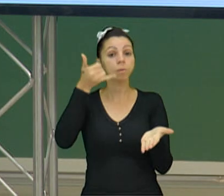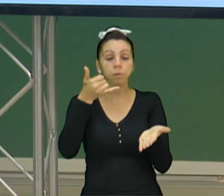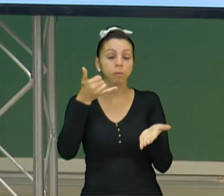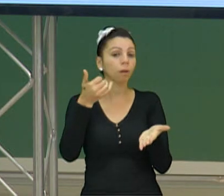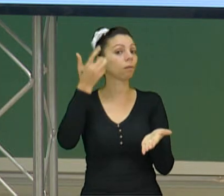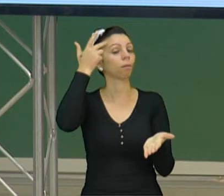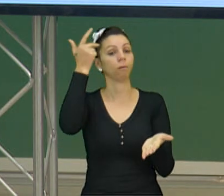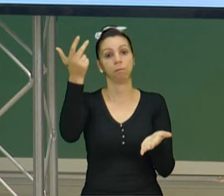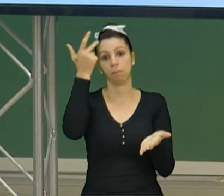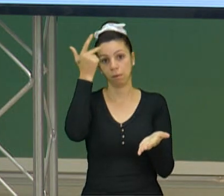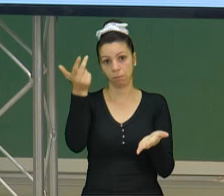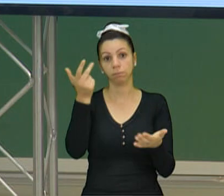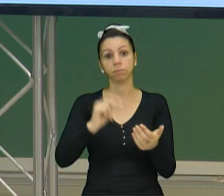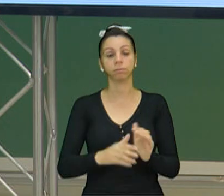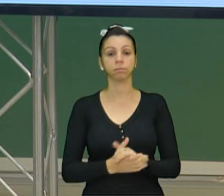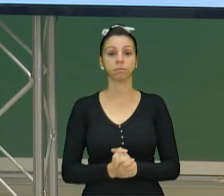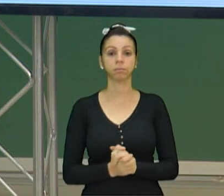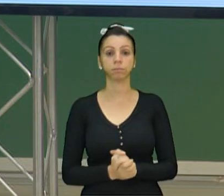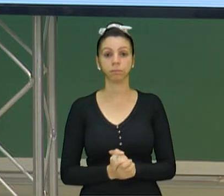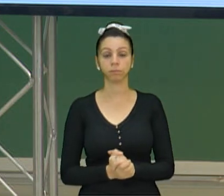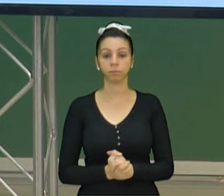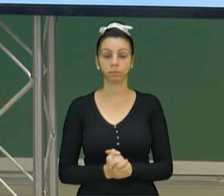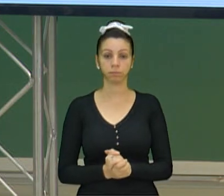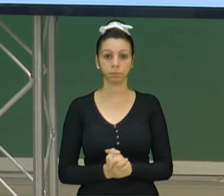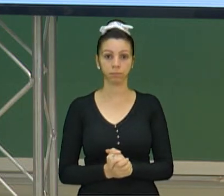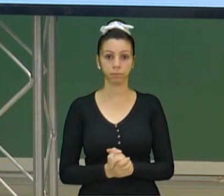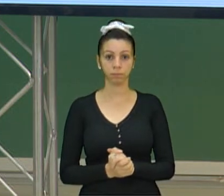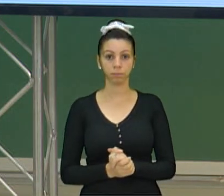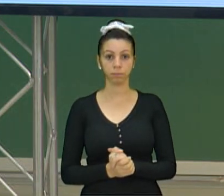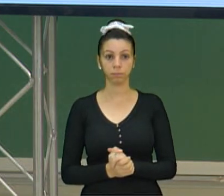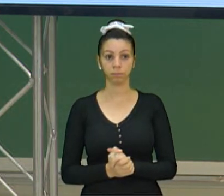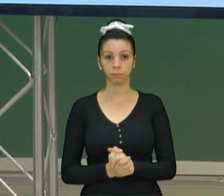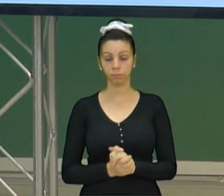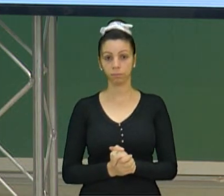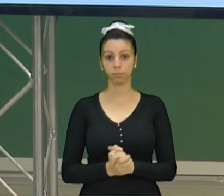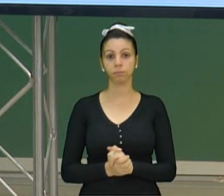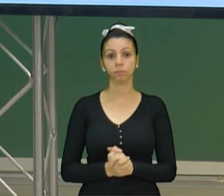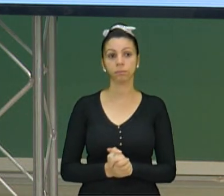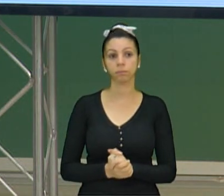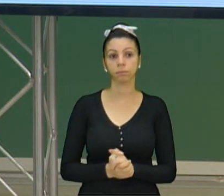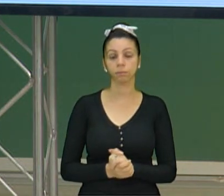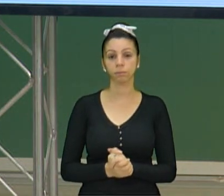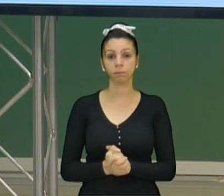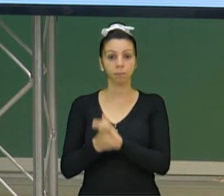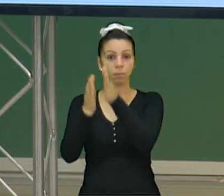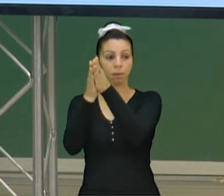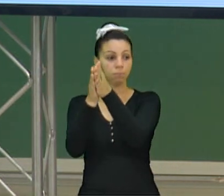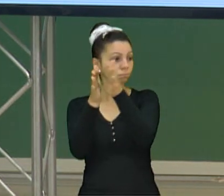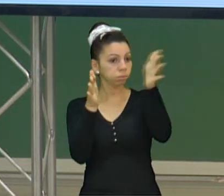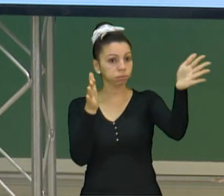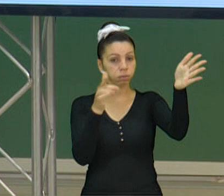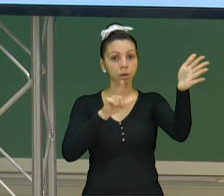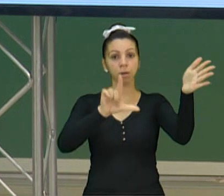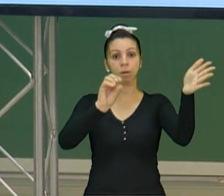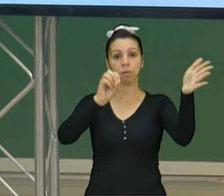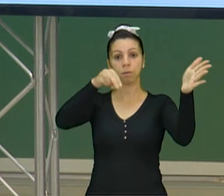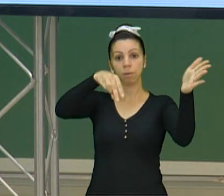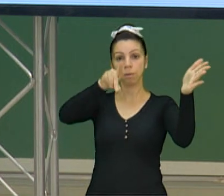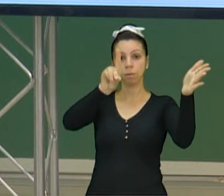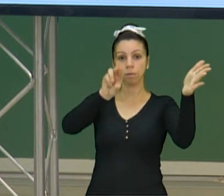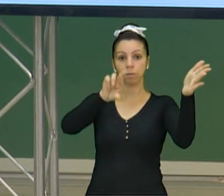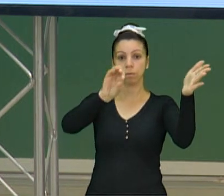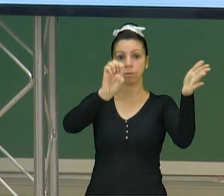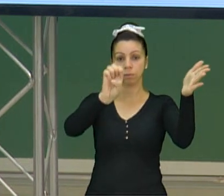mais comum na transmissão. Em Londres, para frente, quando ele fala aqui, ó, London and Beyond, de Londres, aí